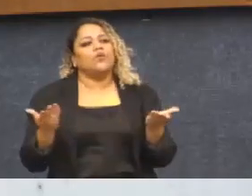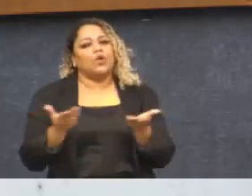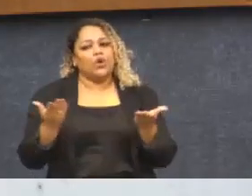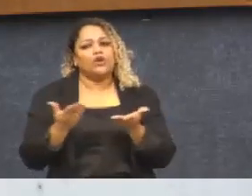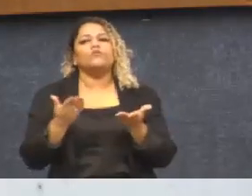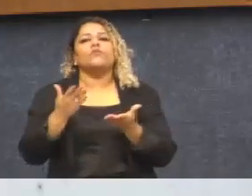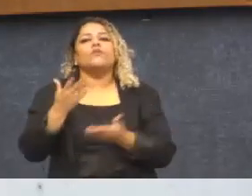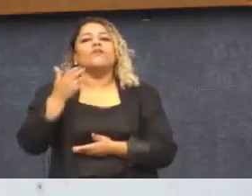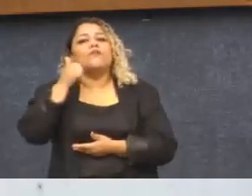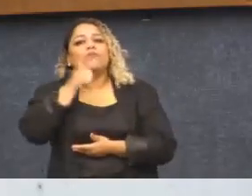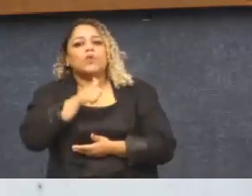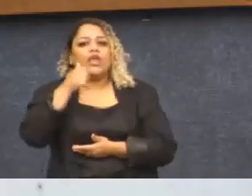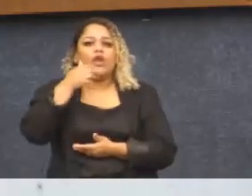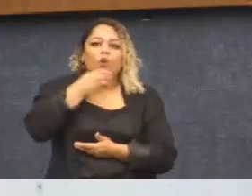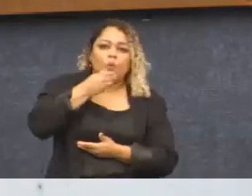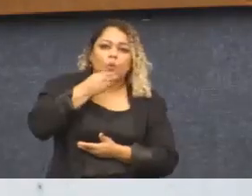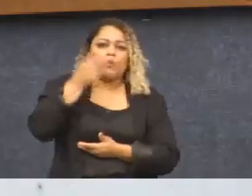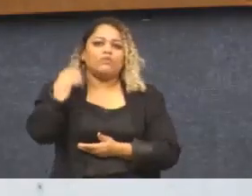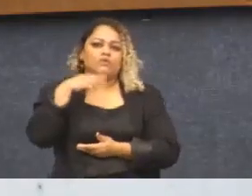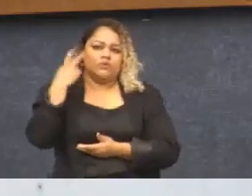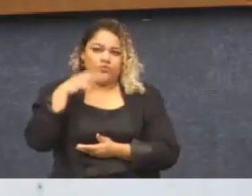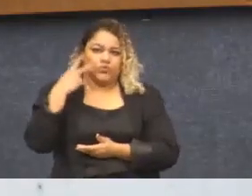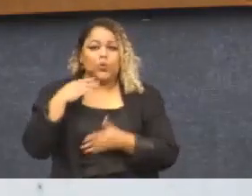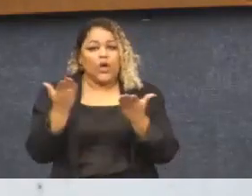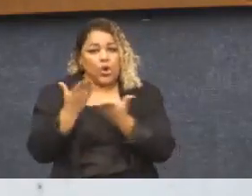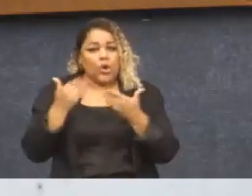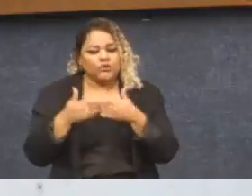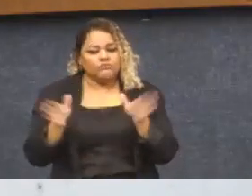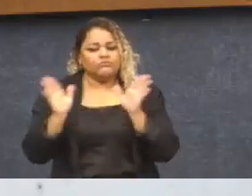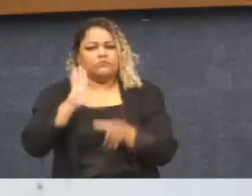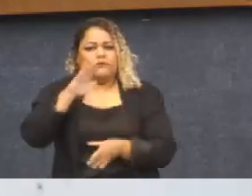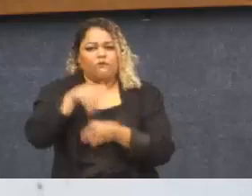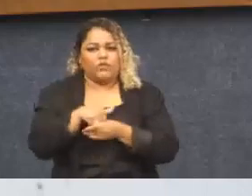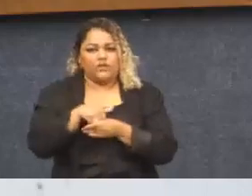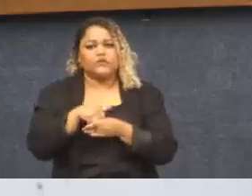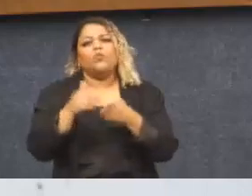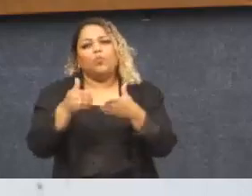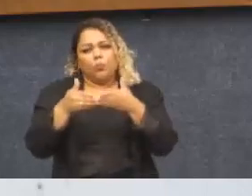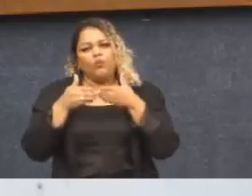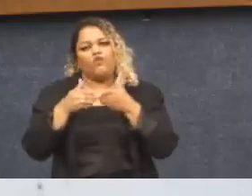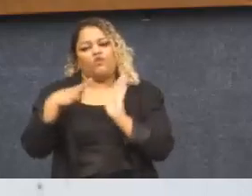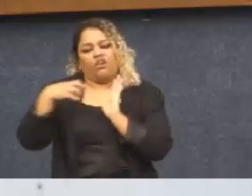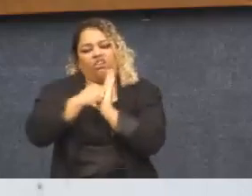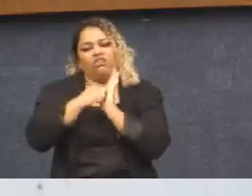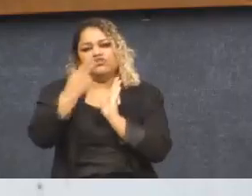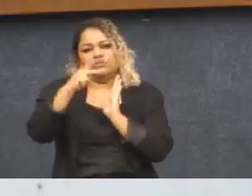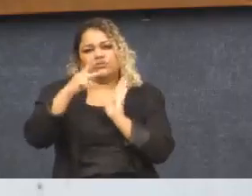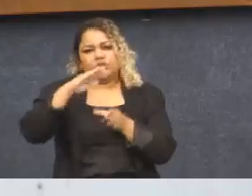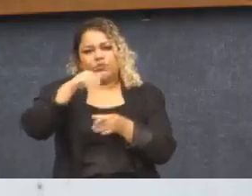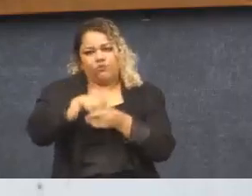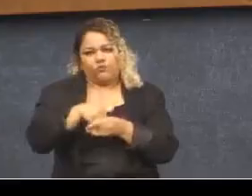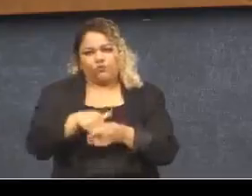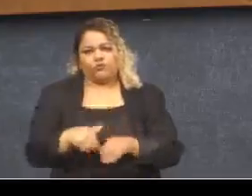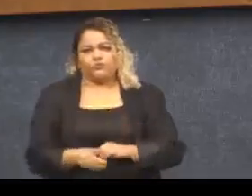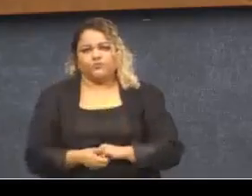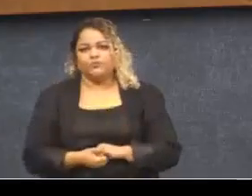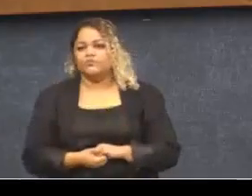vereadores e vereadoras, estamos em processo de votação. Por favor, registre o seu voto.